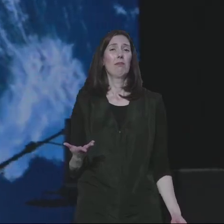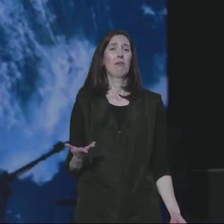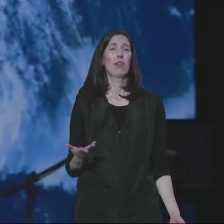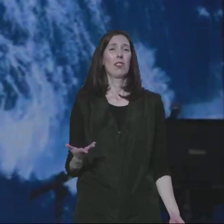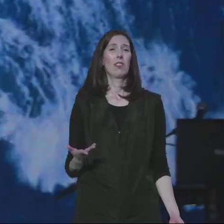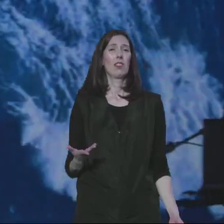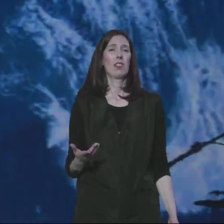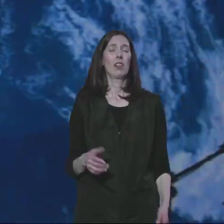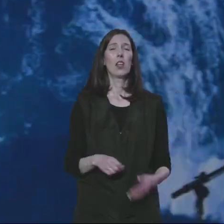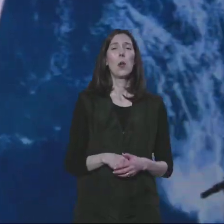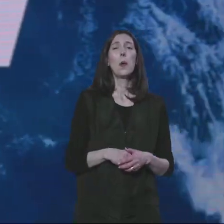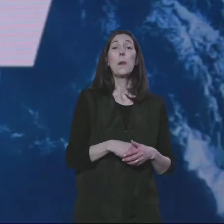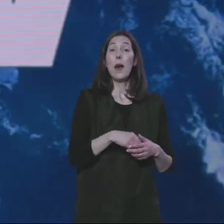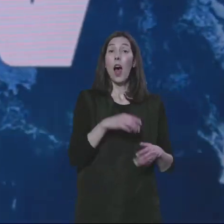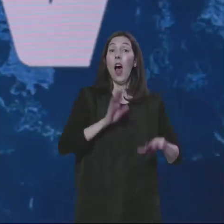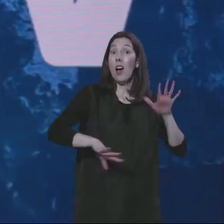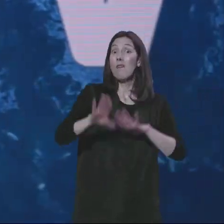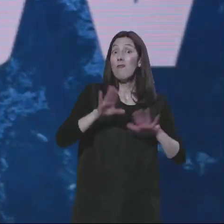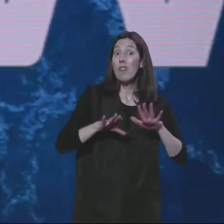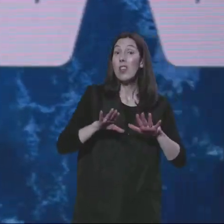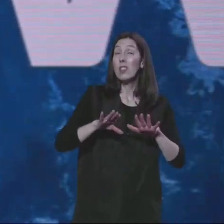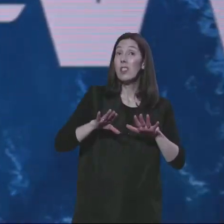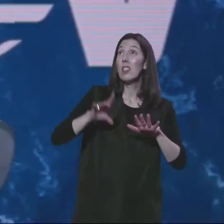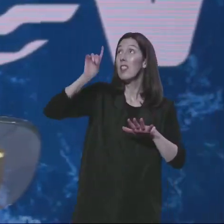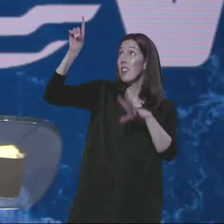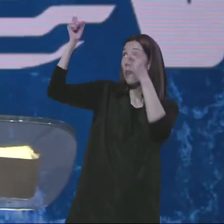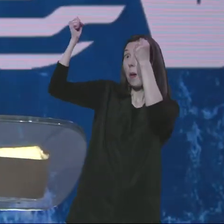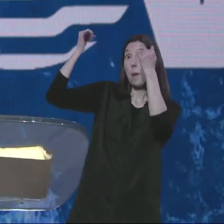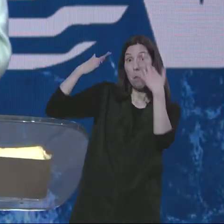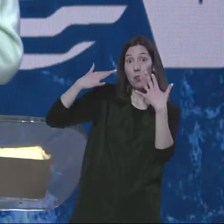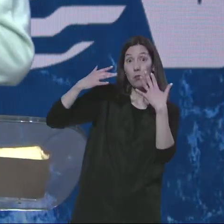distraídos até por bênçãos que Deus colocou na nossa vida.